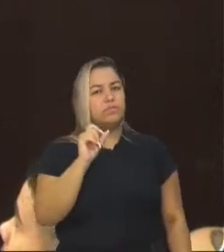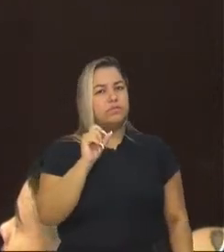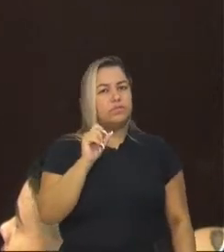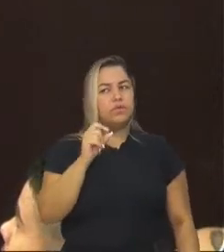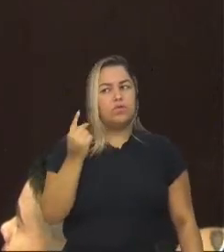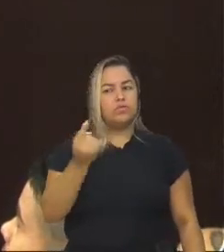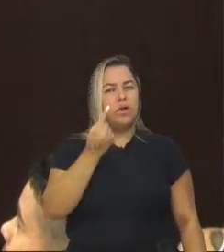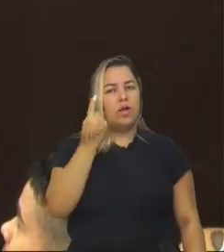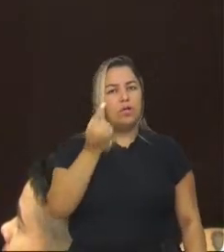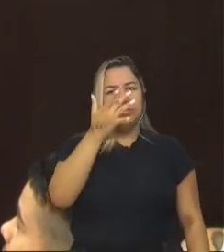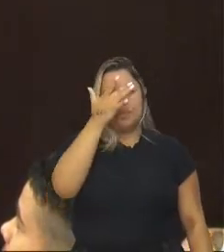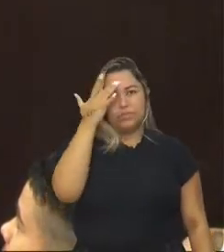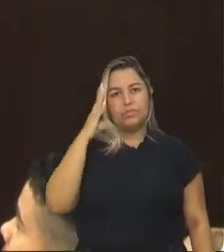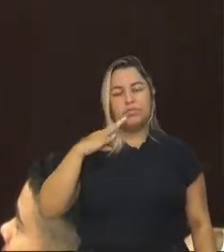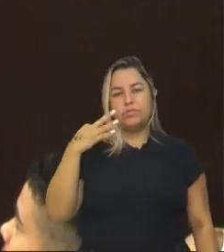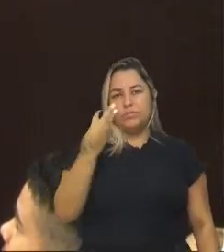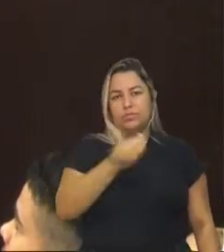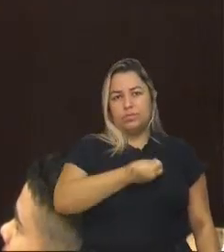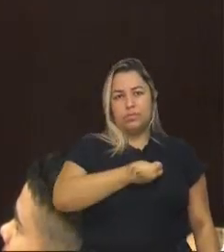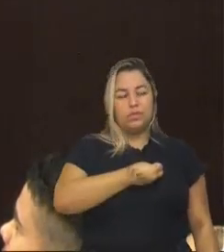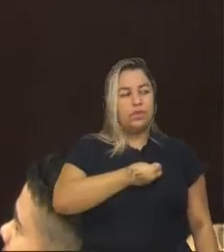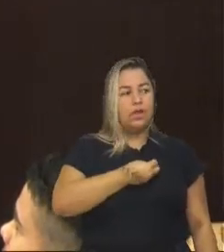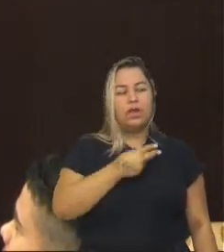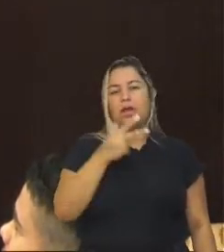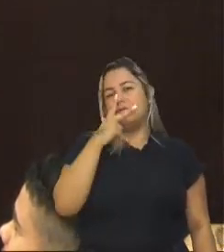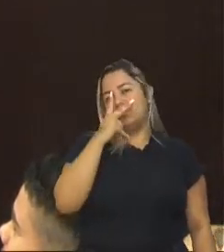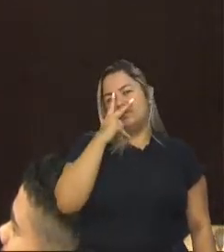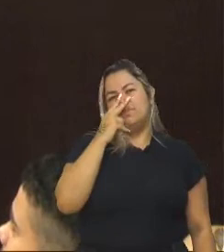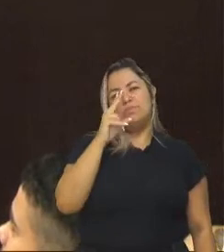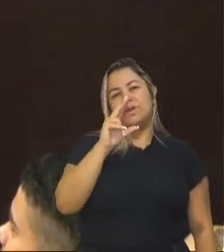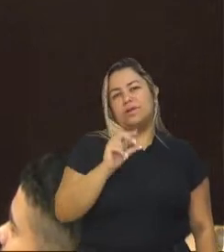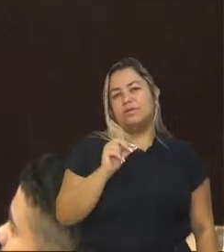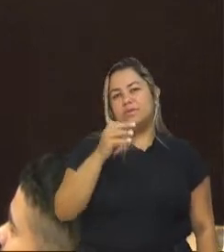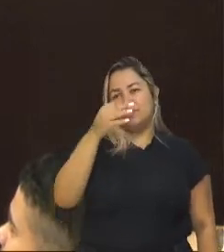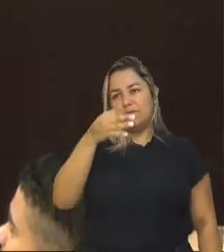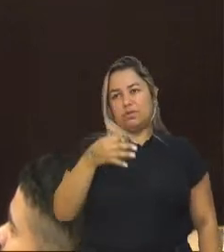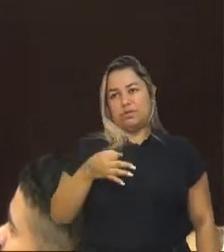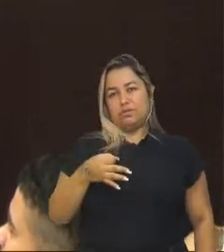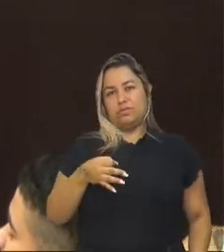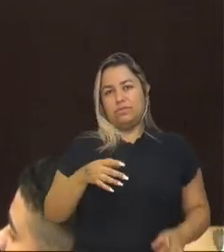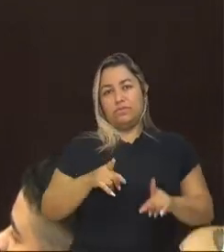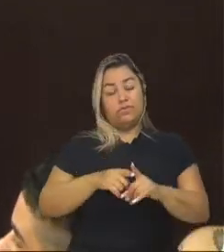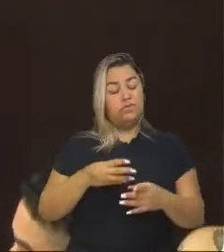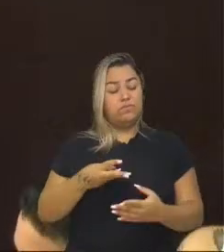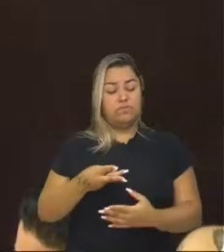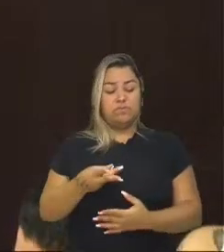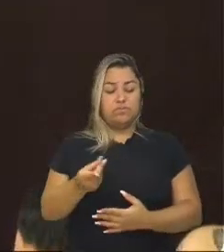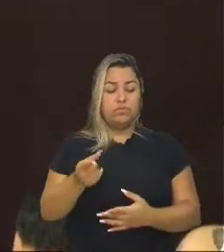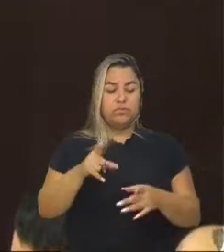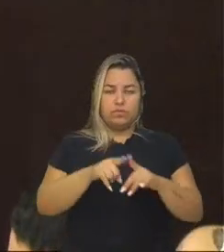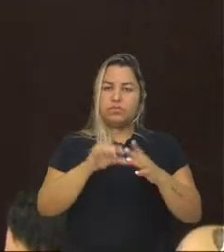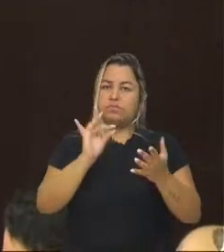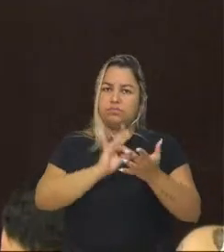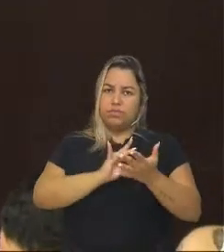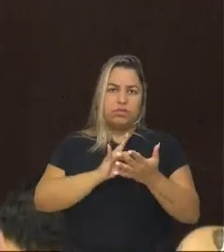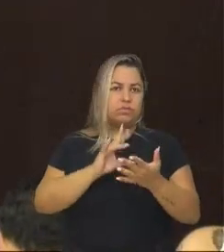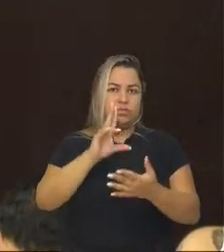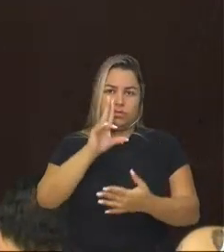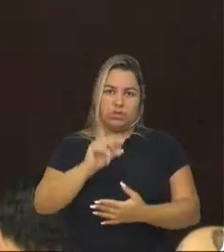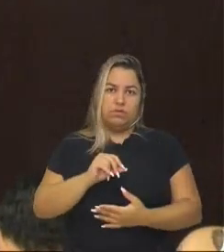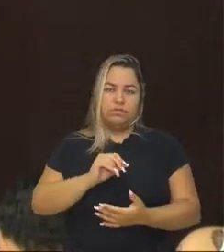sou a única pessoa trans do CRP de São Paulo? Isso não parece certo, por muitos motivos. E, de fato, não era